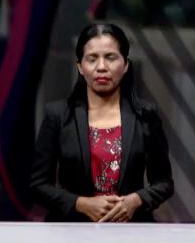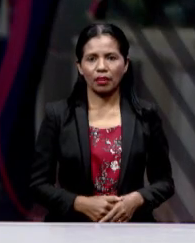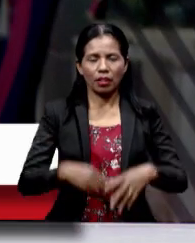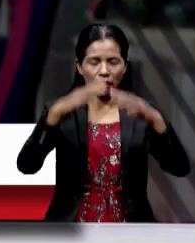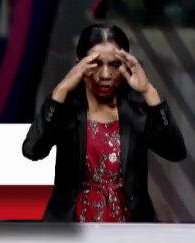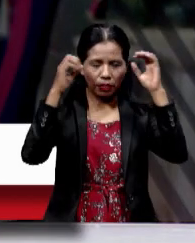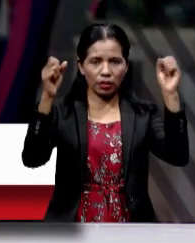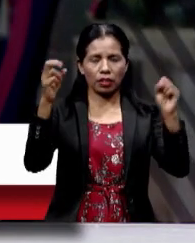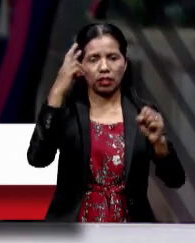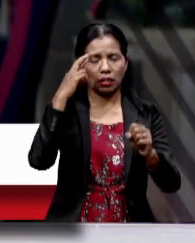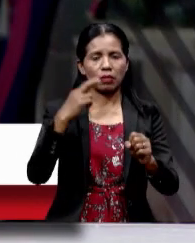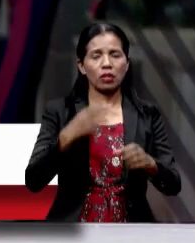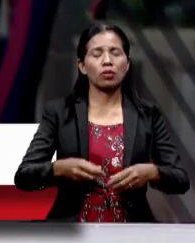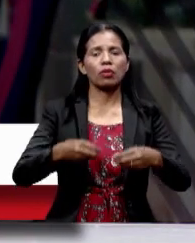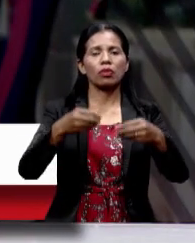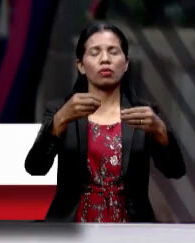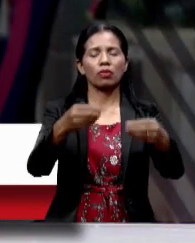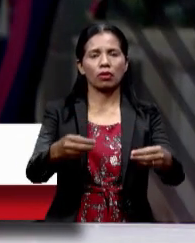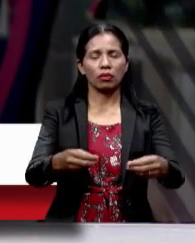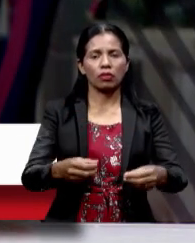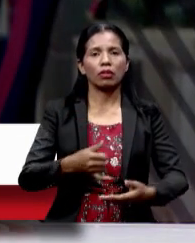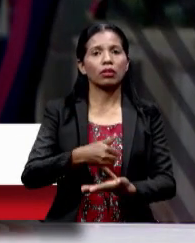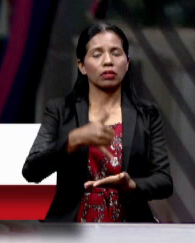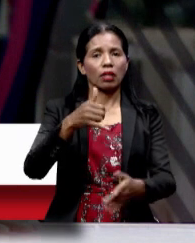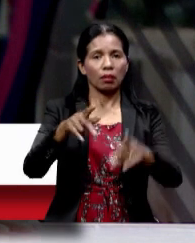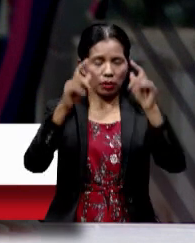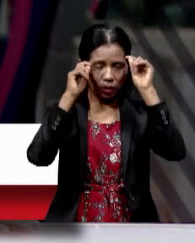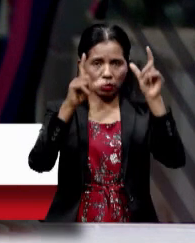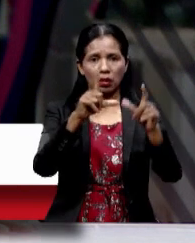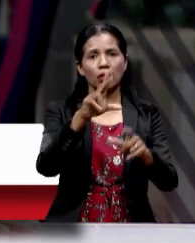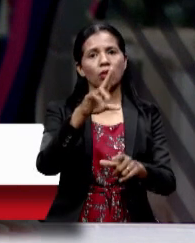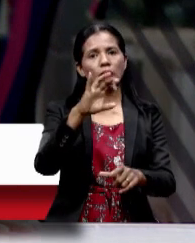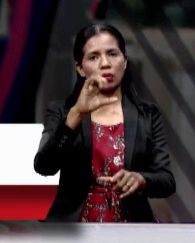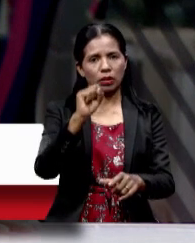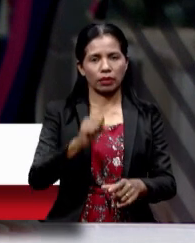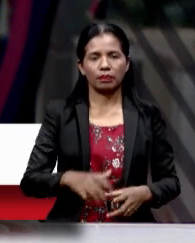O Presidente da República ceifou com decoração o escritor timoroan Luiz Cardoso.